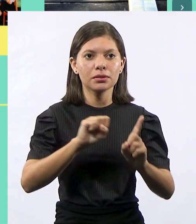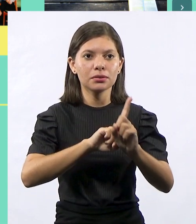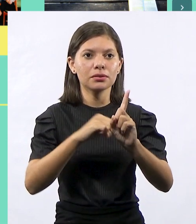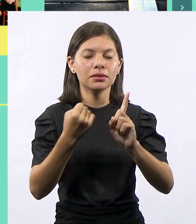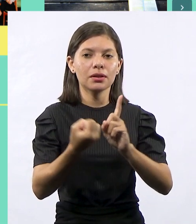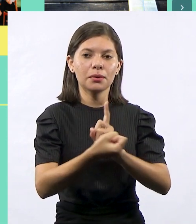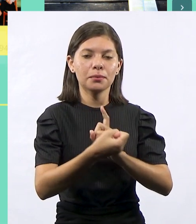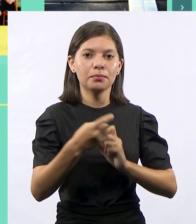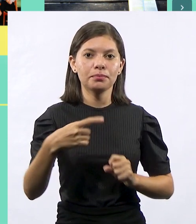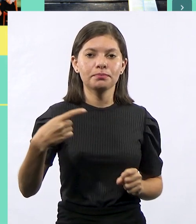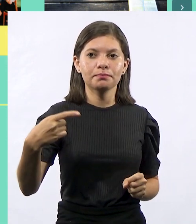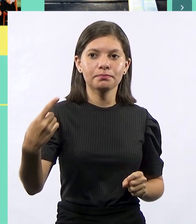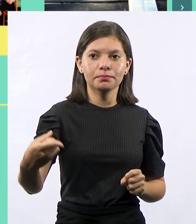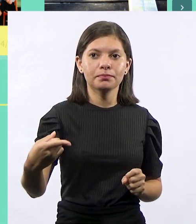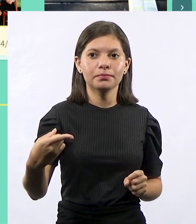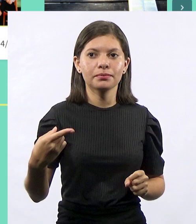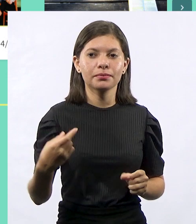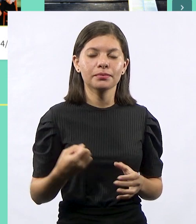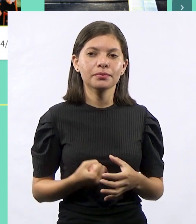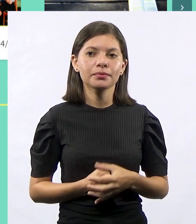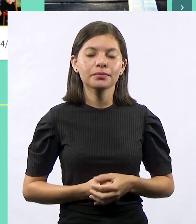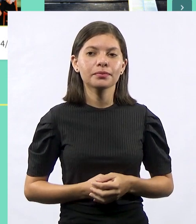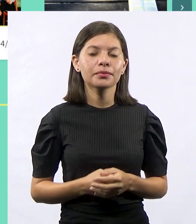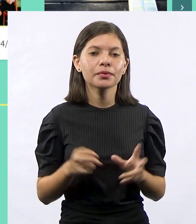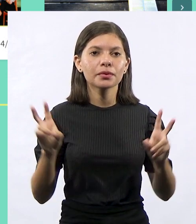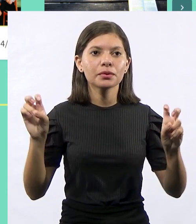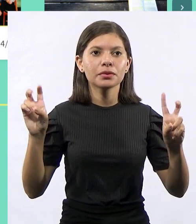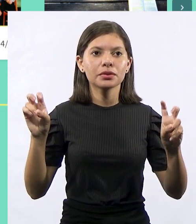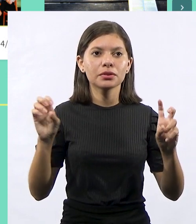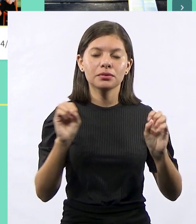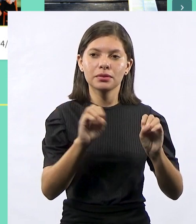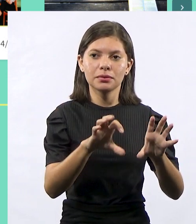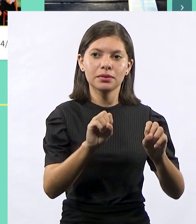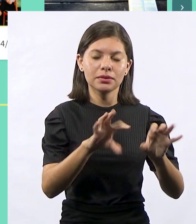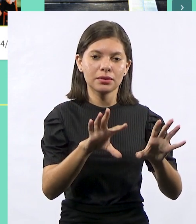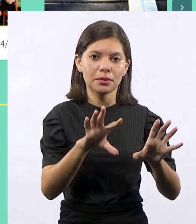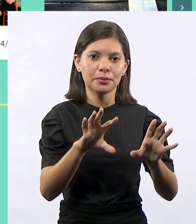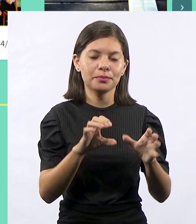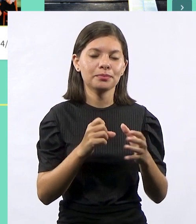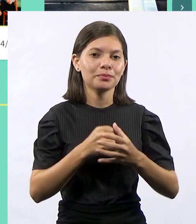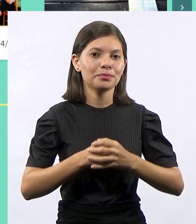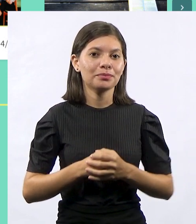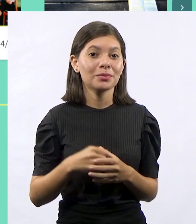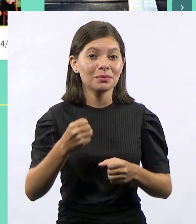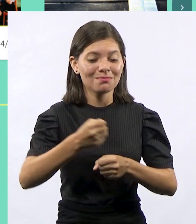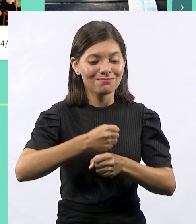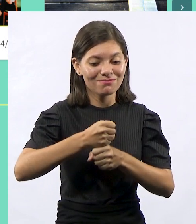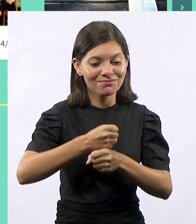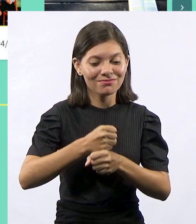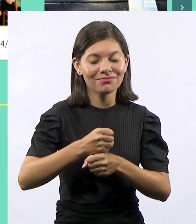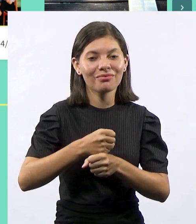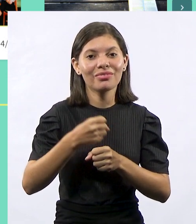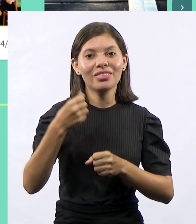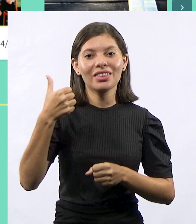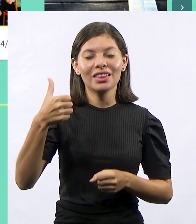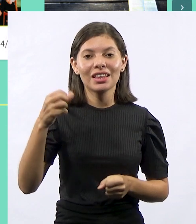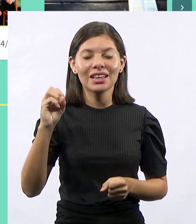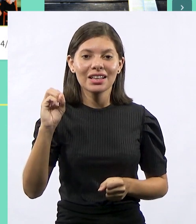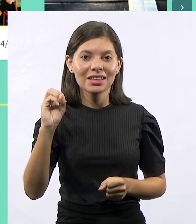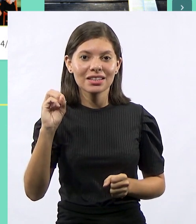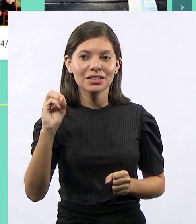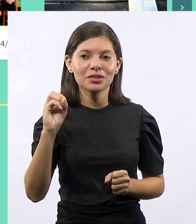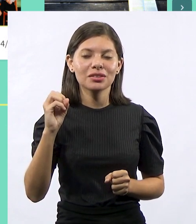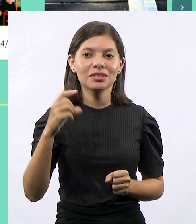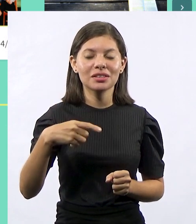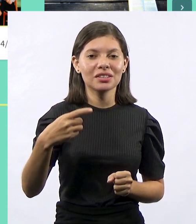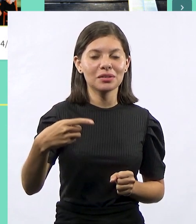social e depois o título da educação. E só em 96, então olha só, quase 10 anos